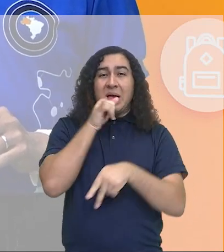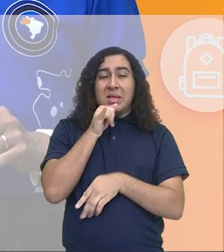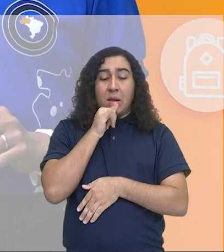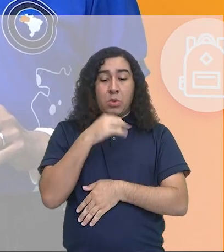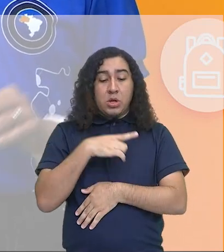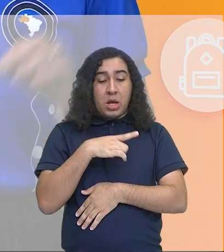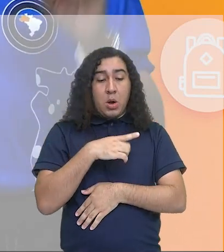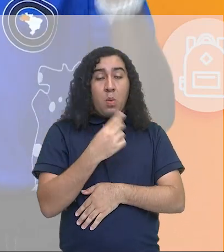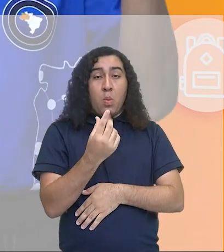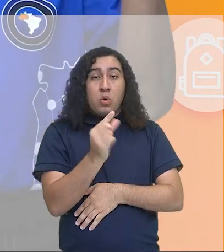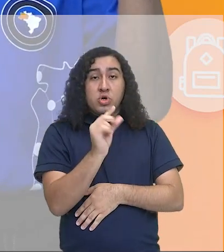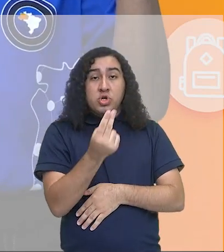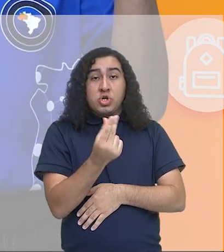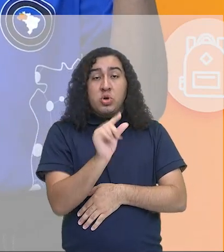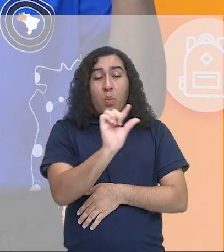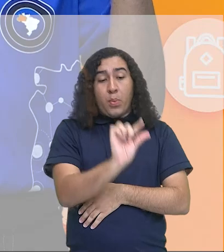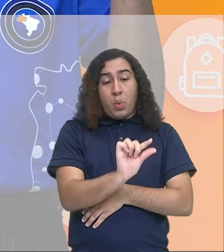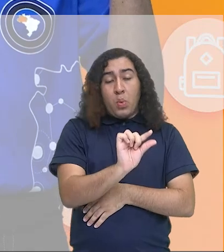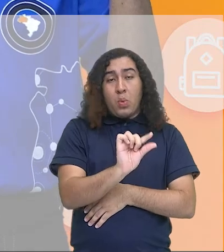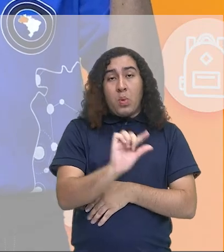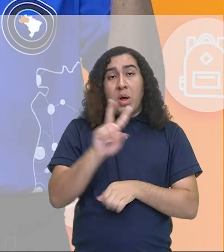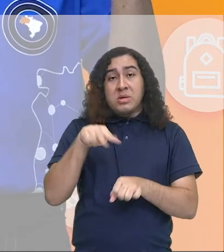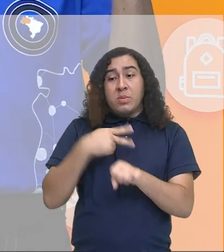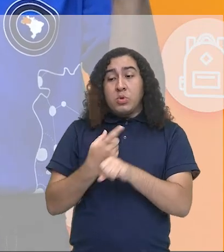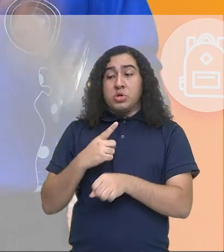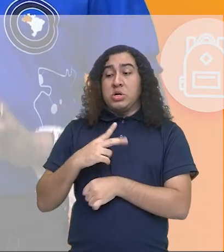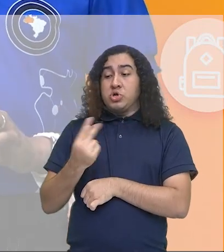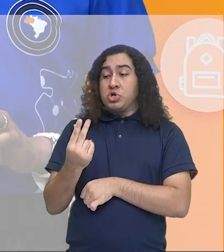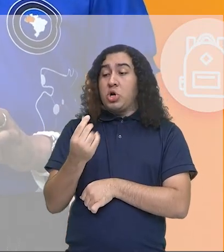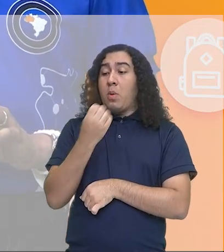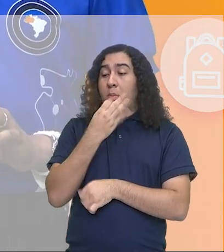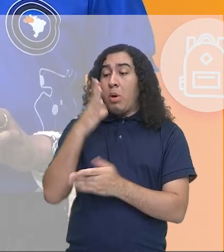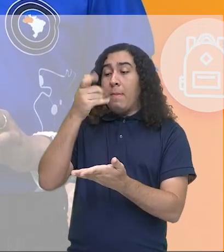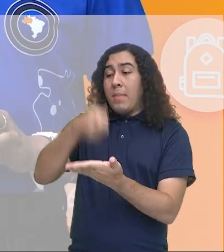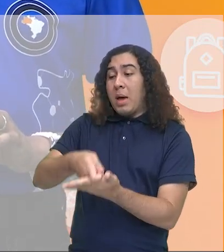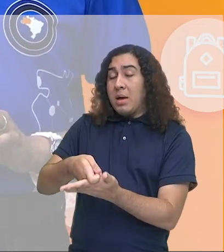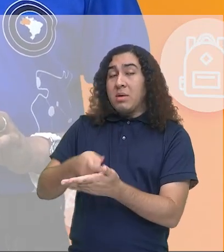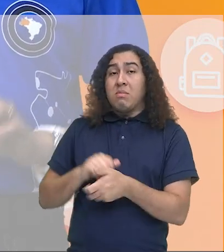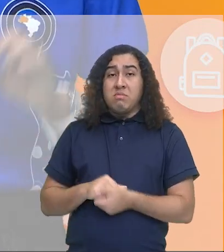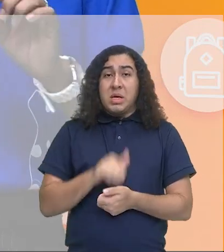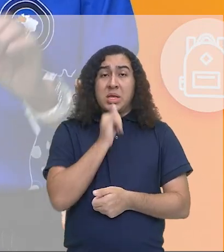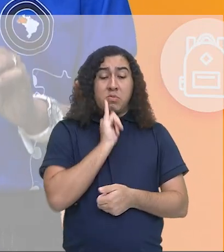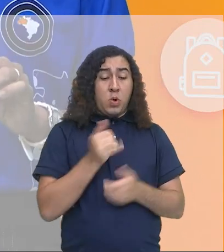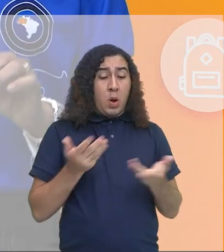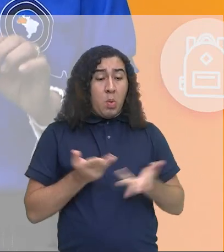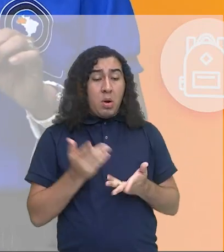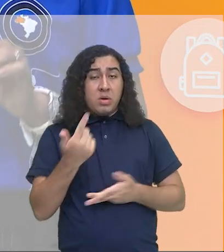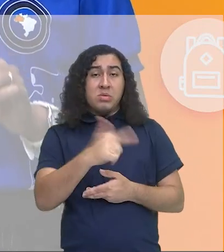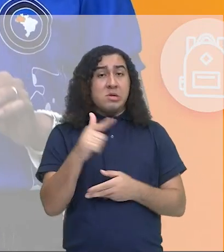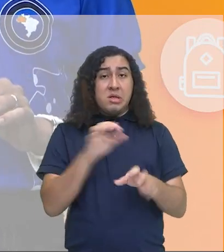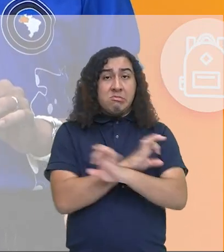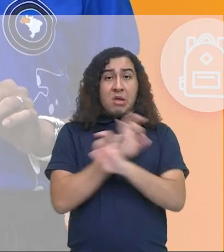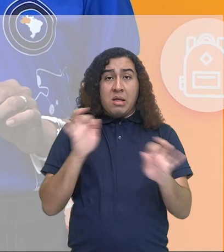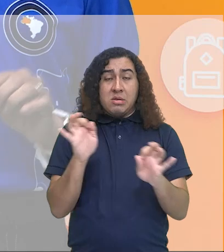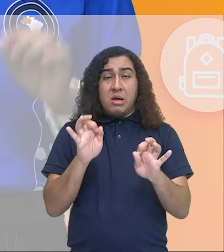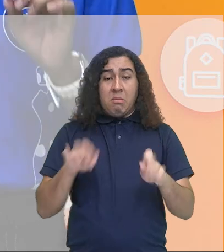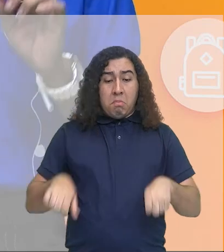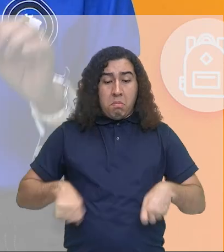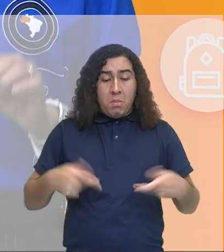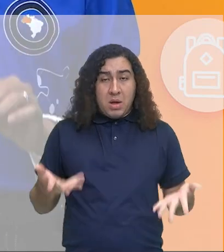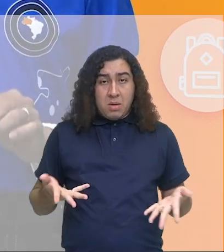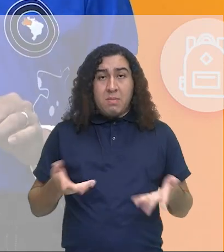pouquinho dinheiro, ora, eu tenho o suficiente para pagar. Ora, não tenho nada. Mas isso não é uma